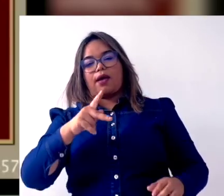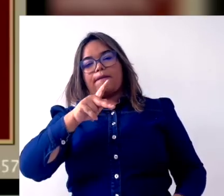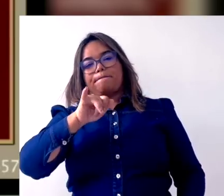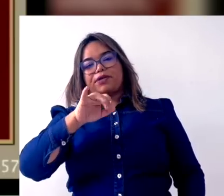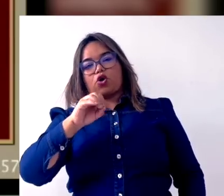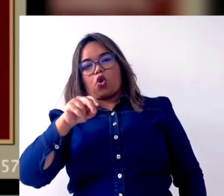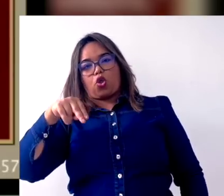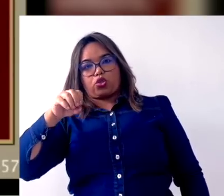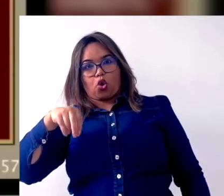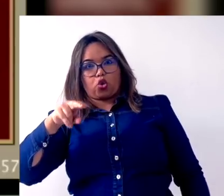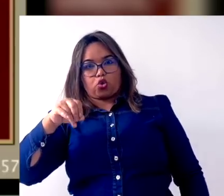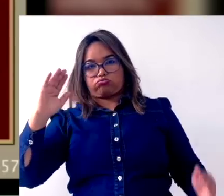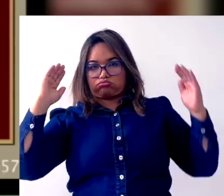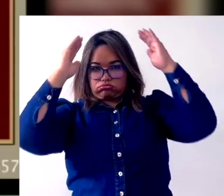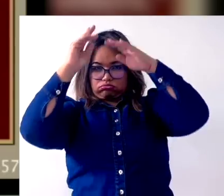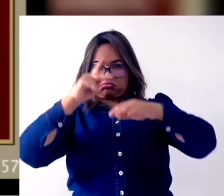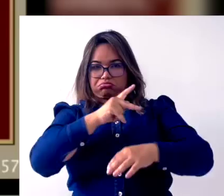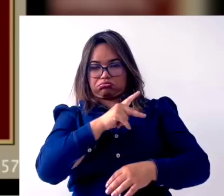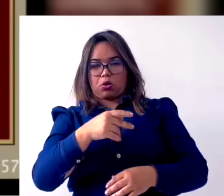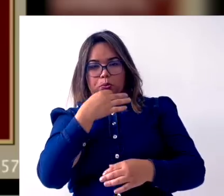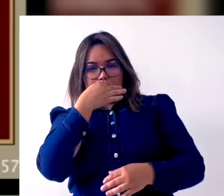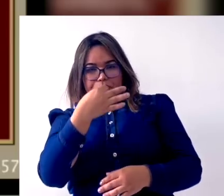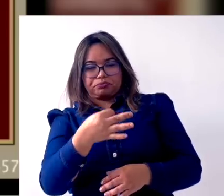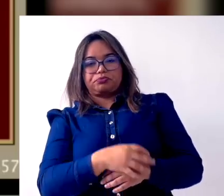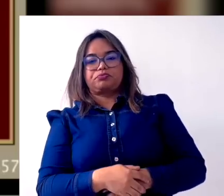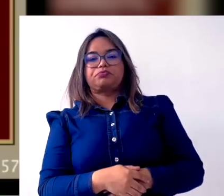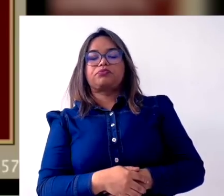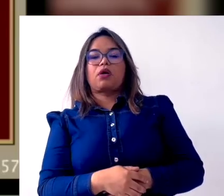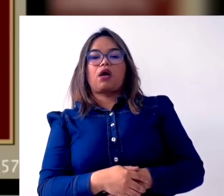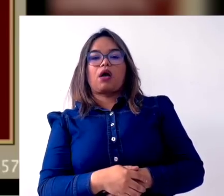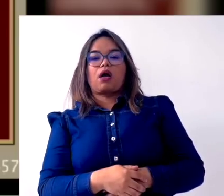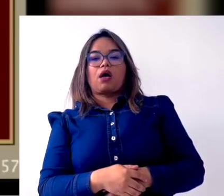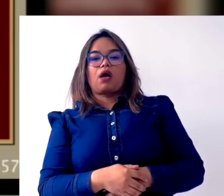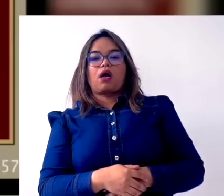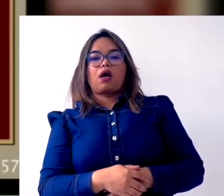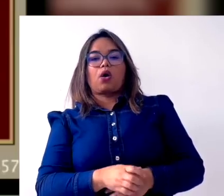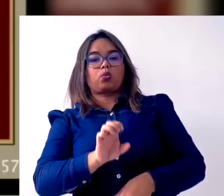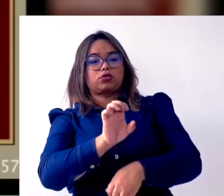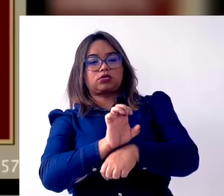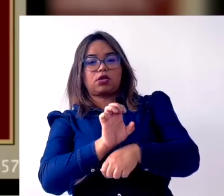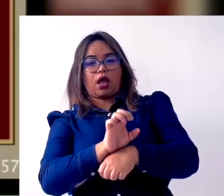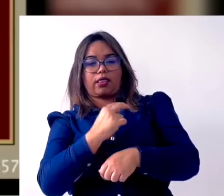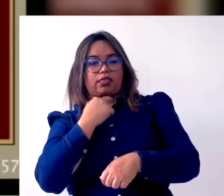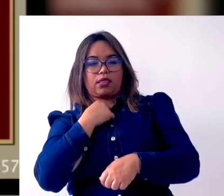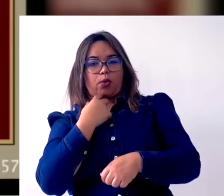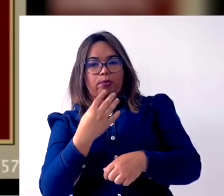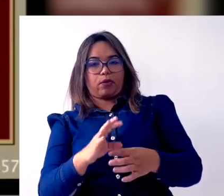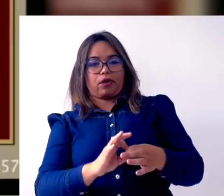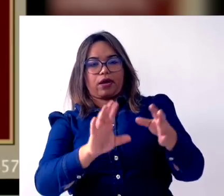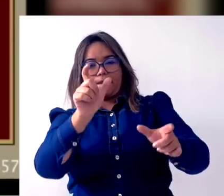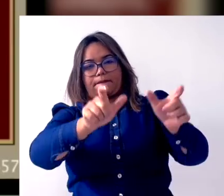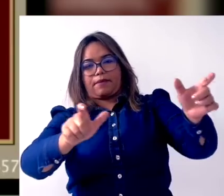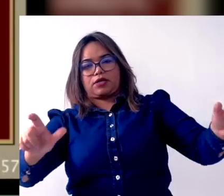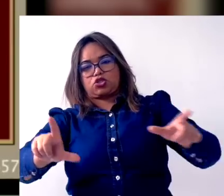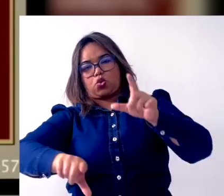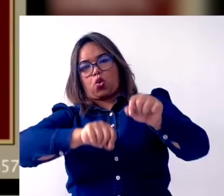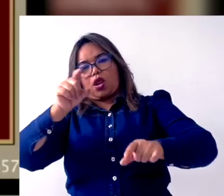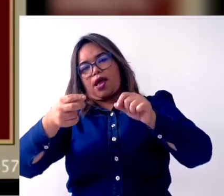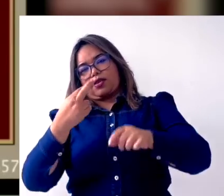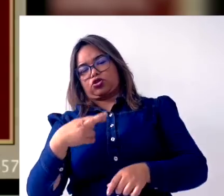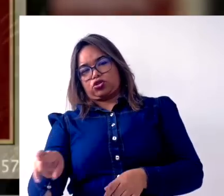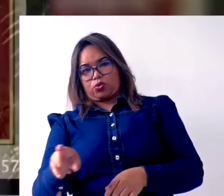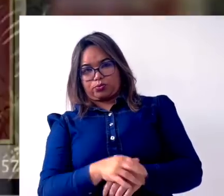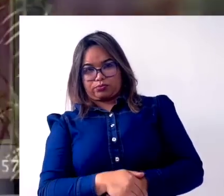Estado não tem direito de deixar o homem livre para que ele escolha a religião que ele considera verdadeira.